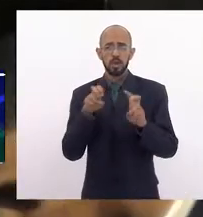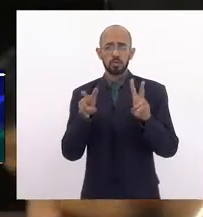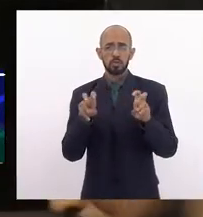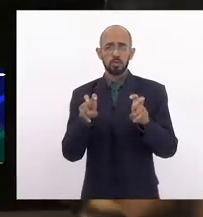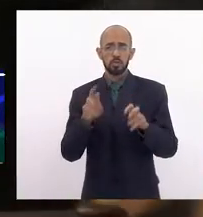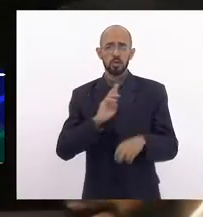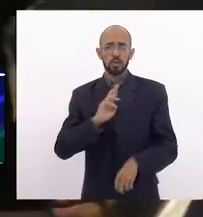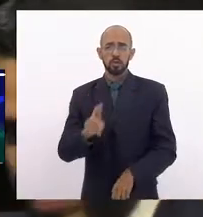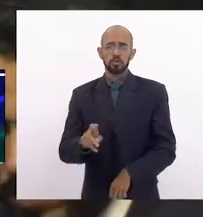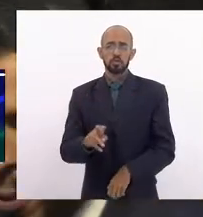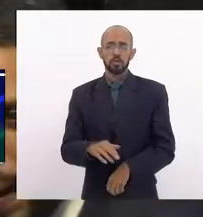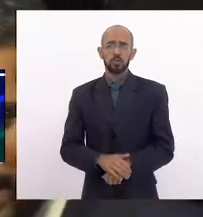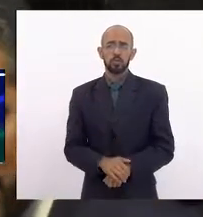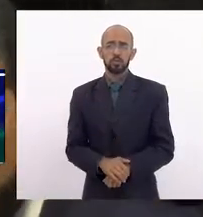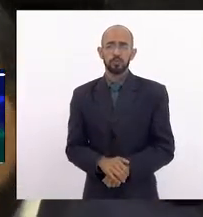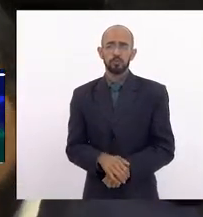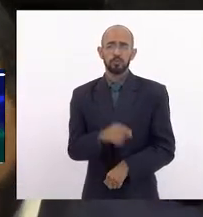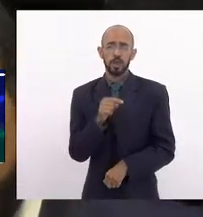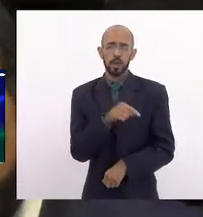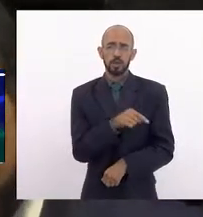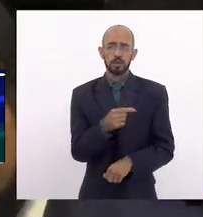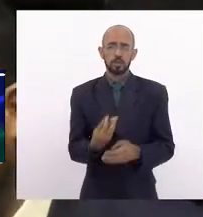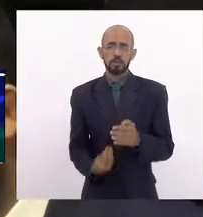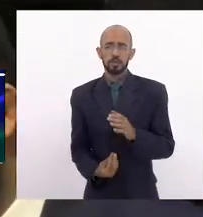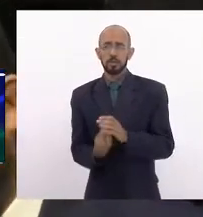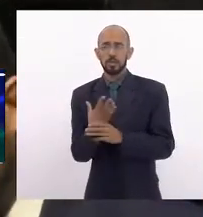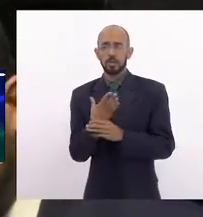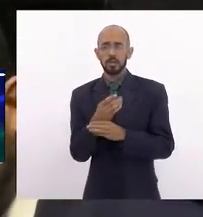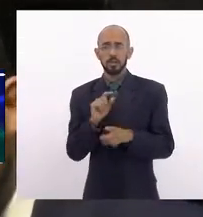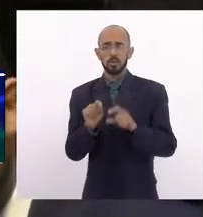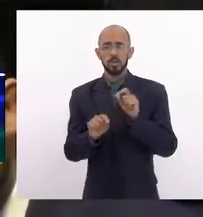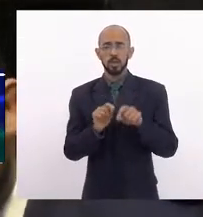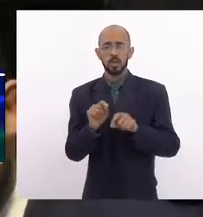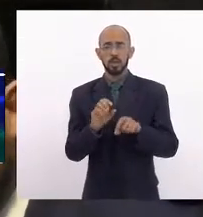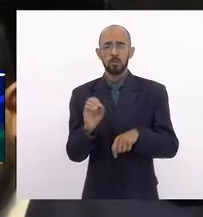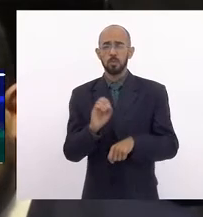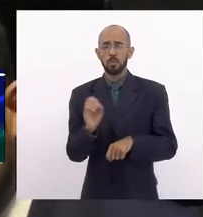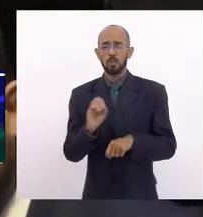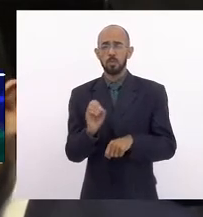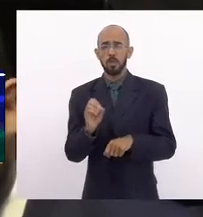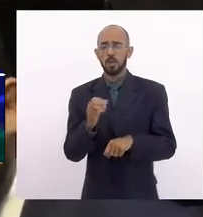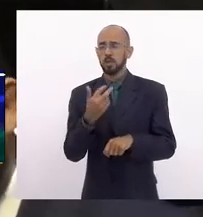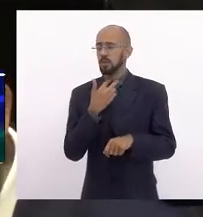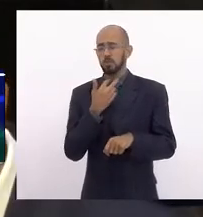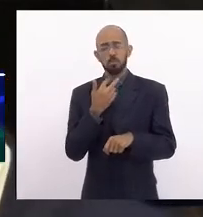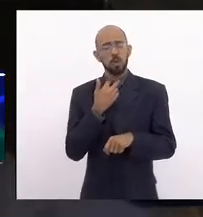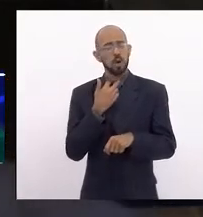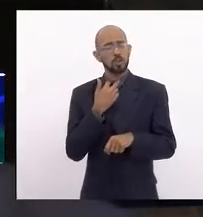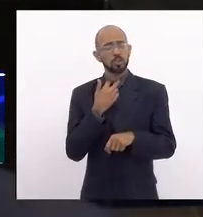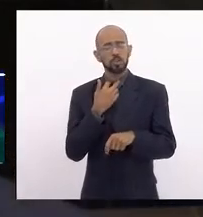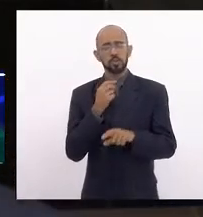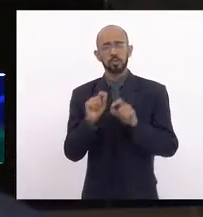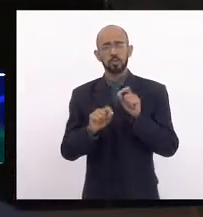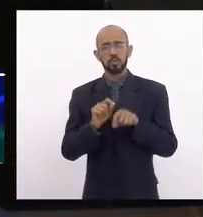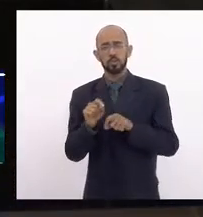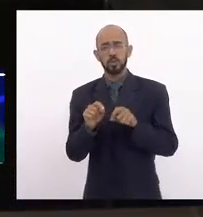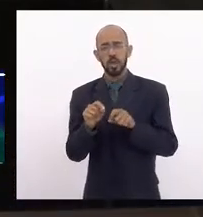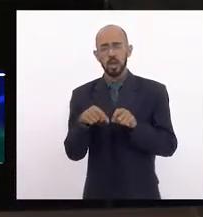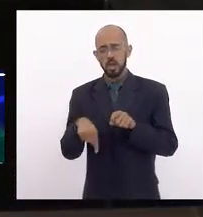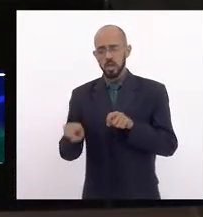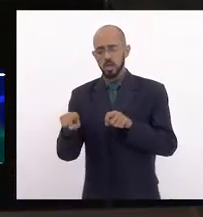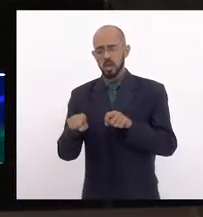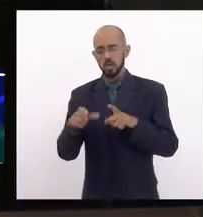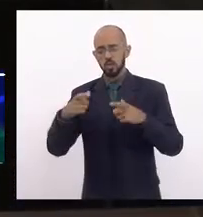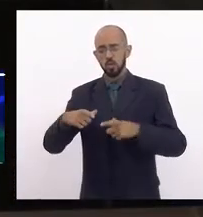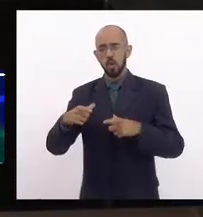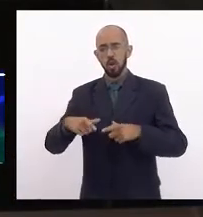religião pode Alice definir que ninguém pode ir no lugar de culto